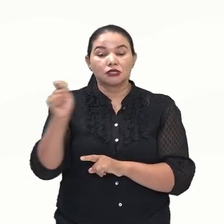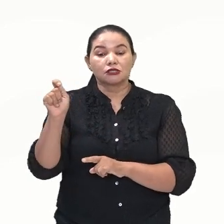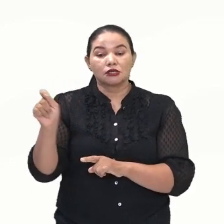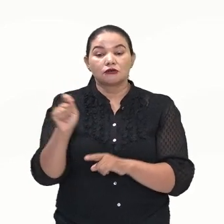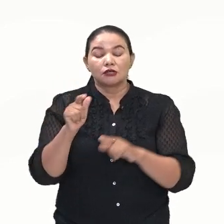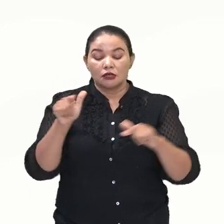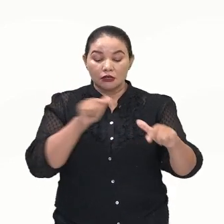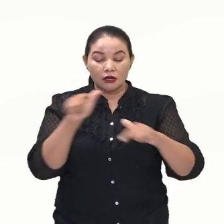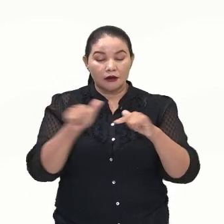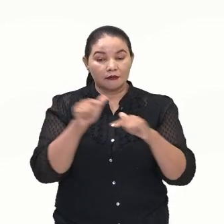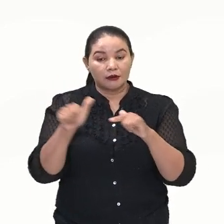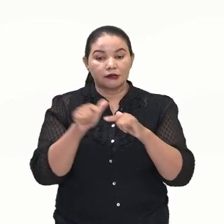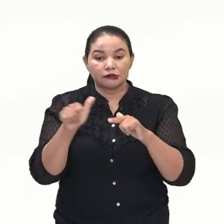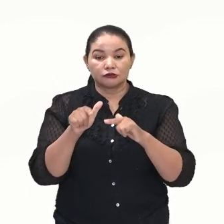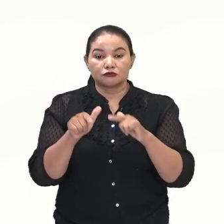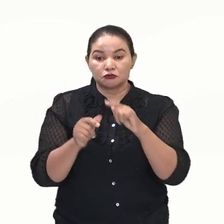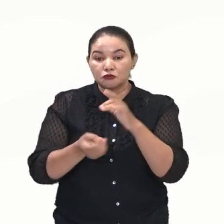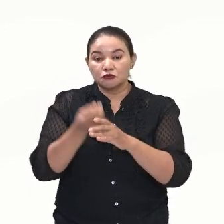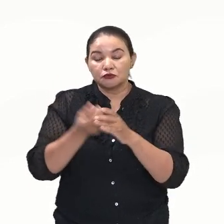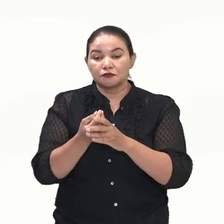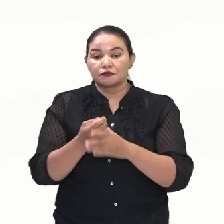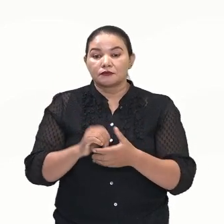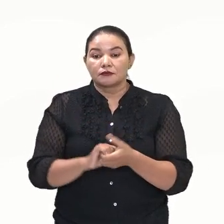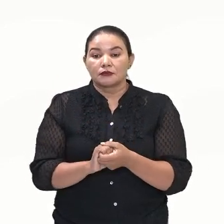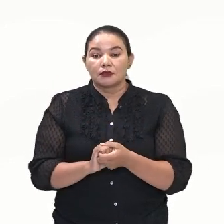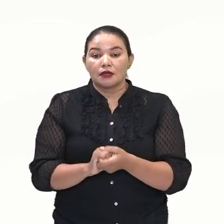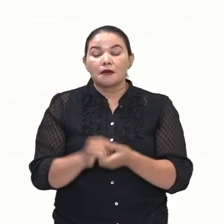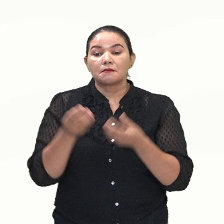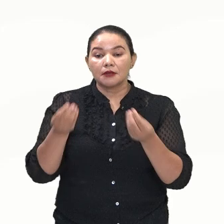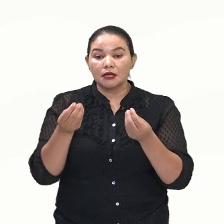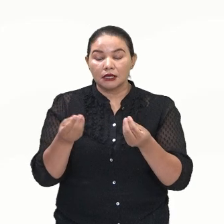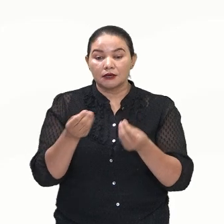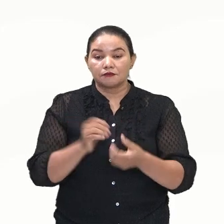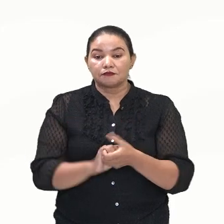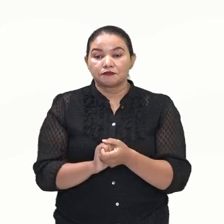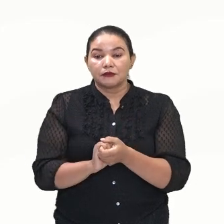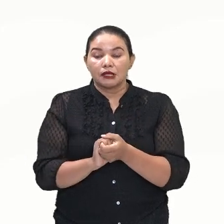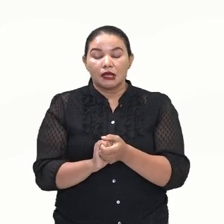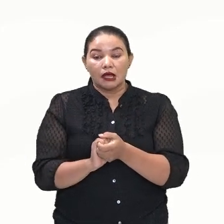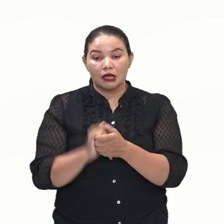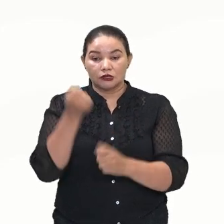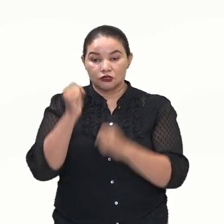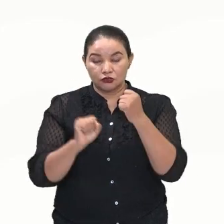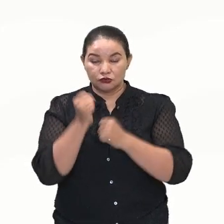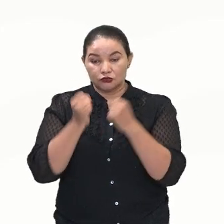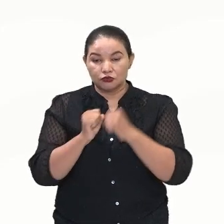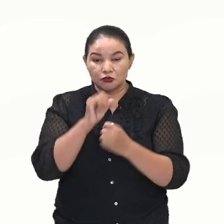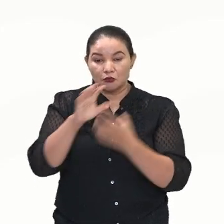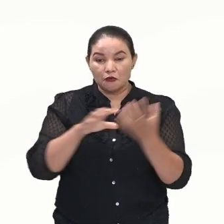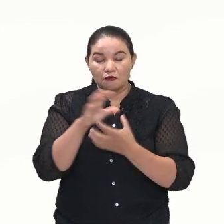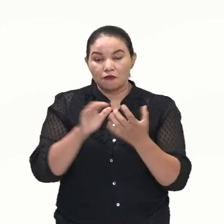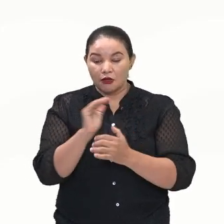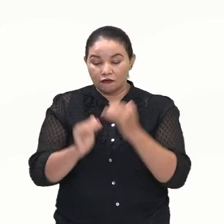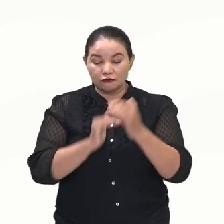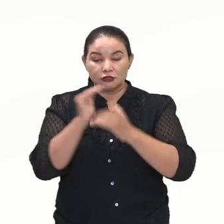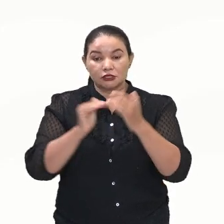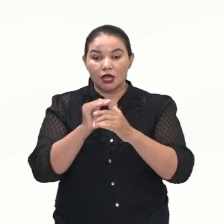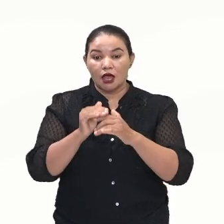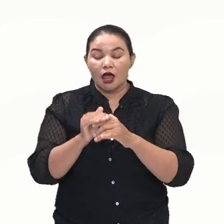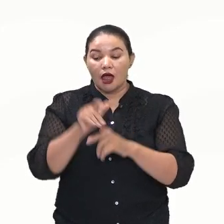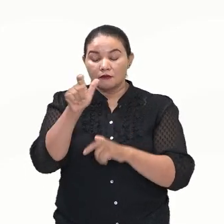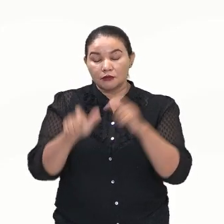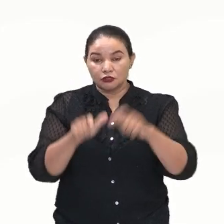trabalhadores. À medida em que a Revolução Industrial avançava, os trabalhadores começaram a se organizar